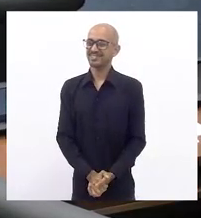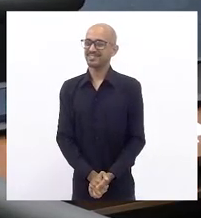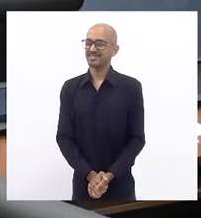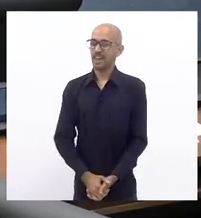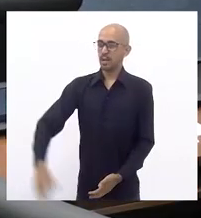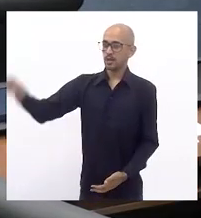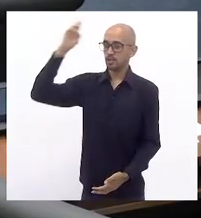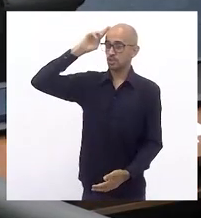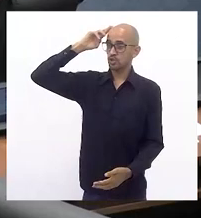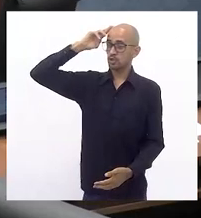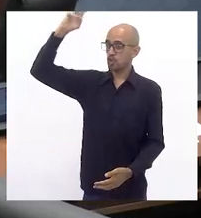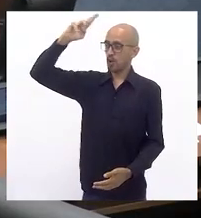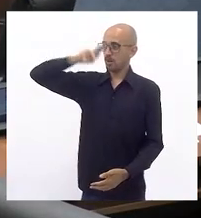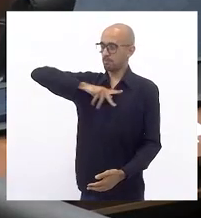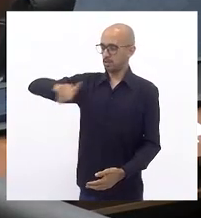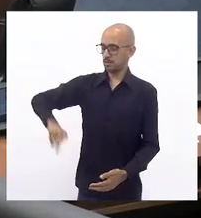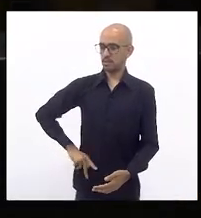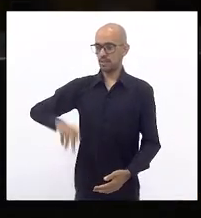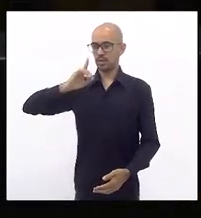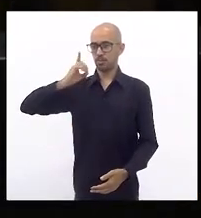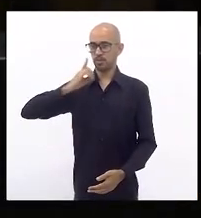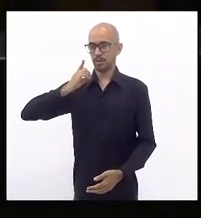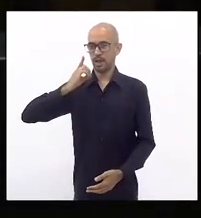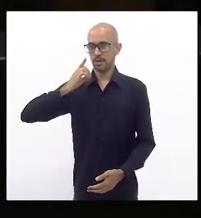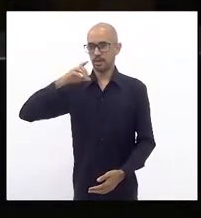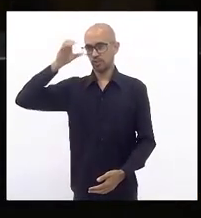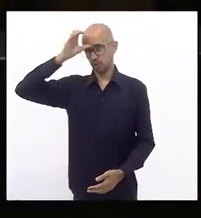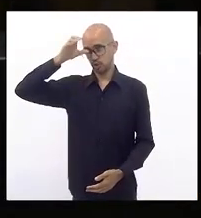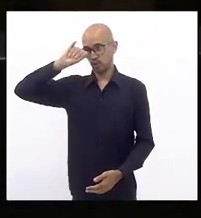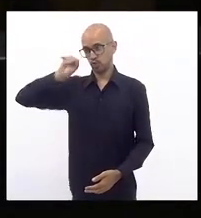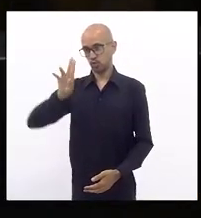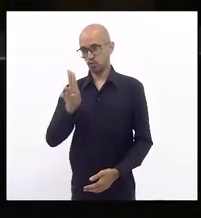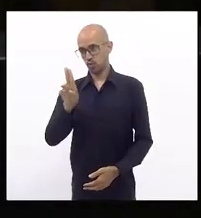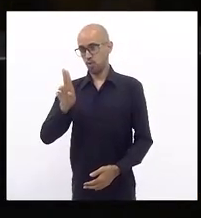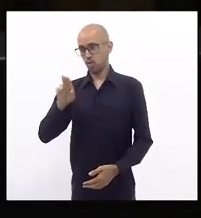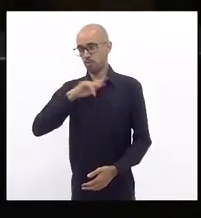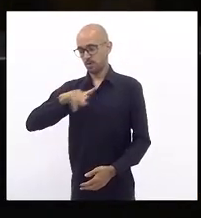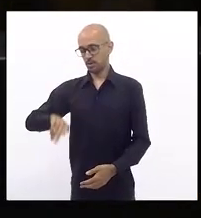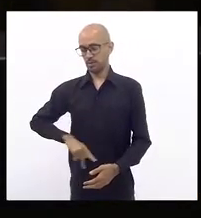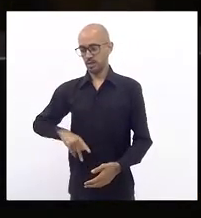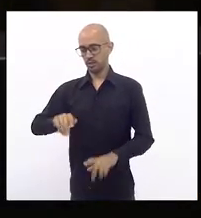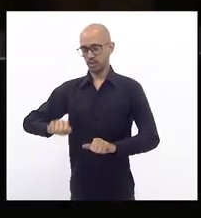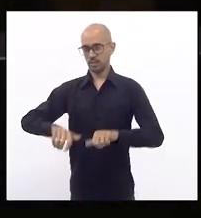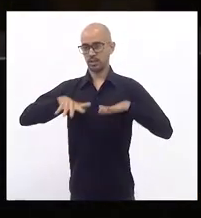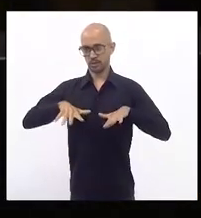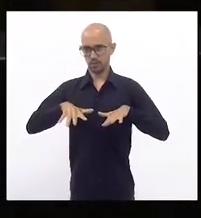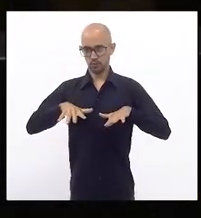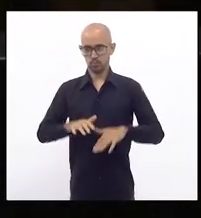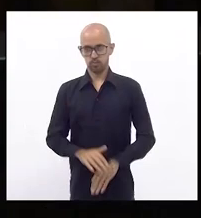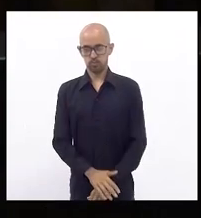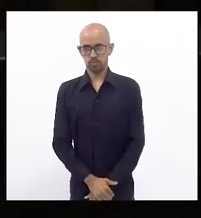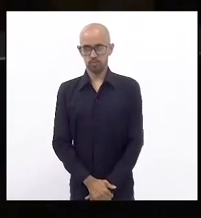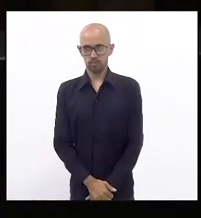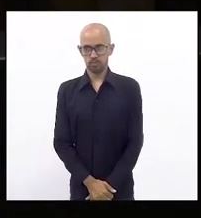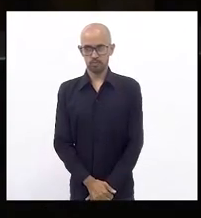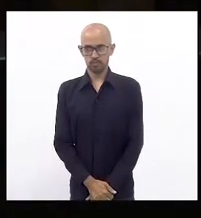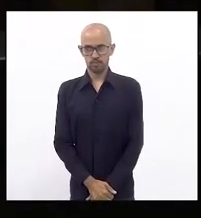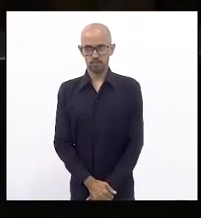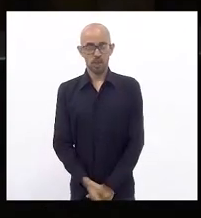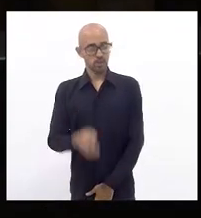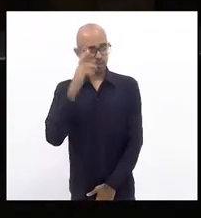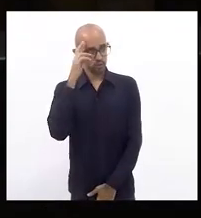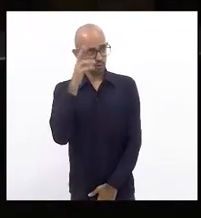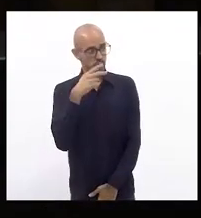Senhora presidente, deputada Tia Ju, que preside os trabalhos desta sessão, senhoras deputadas,